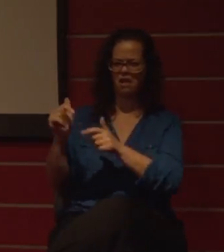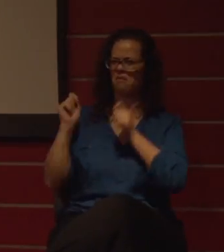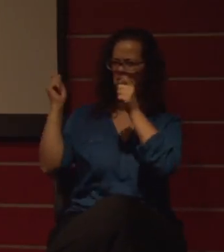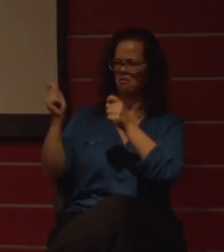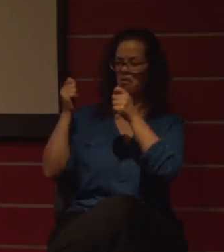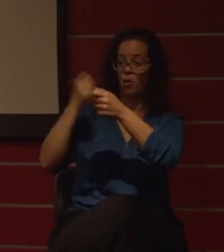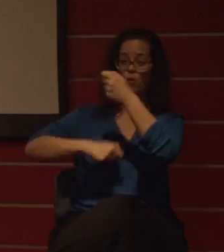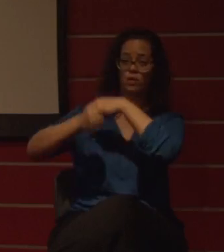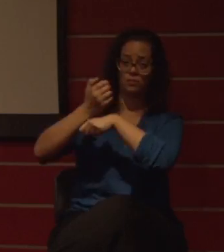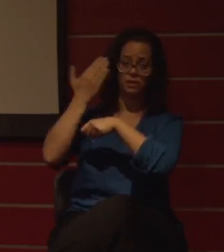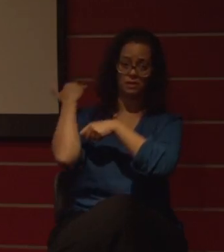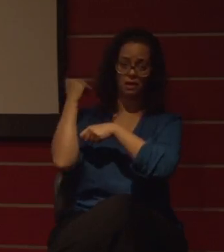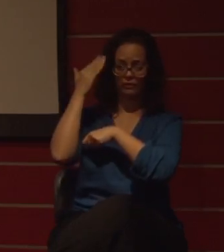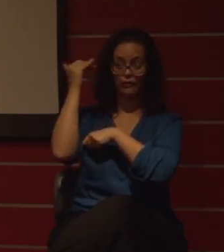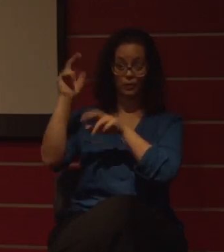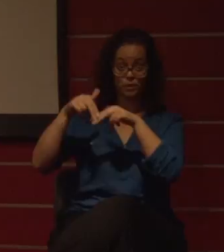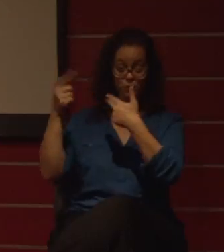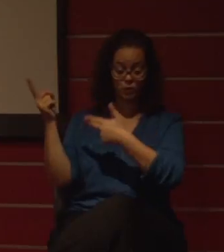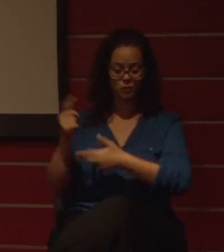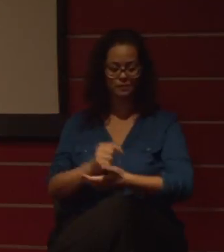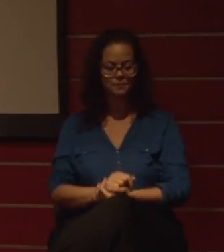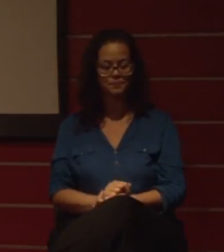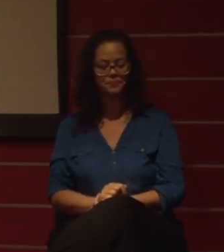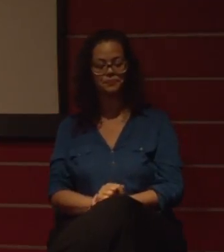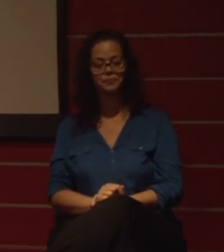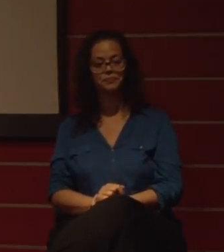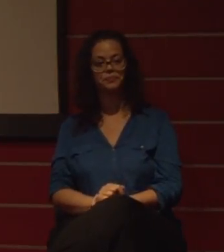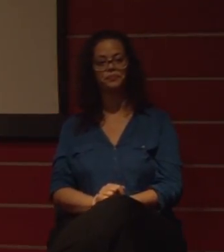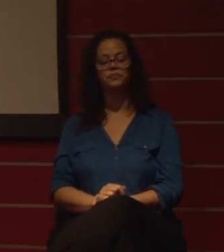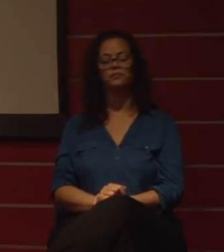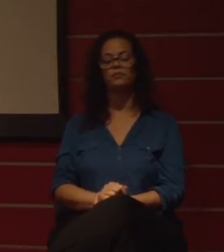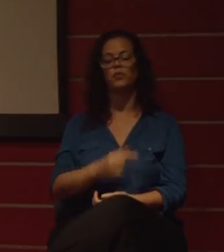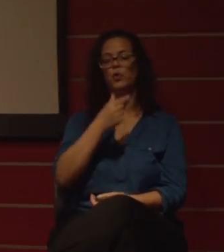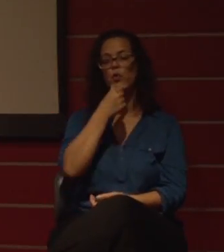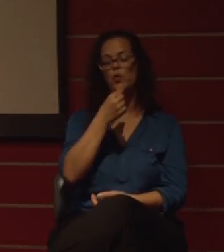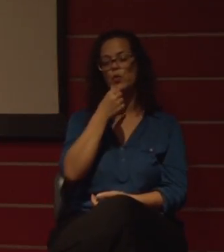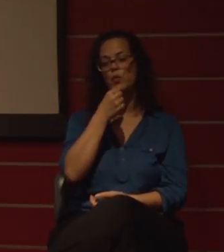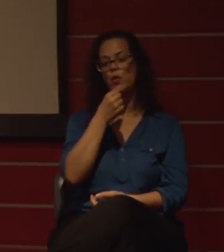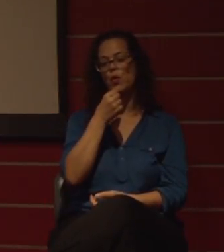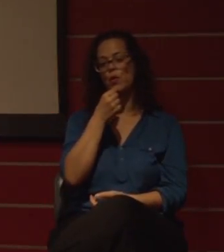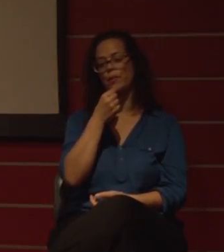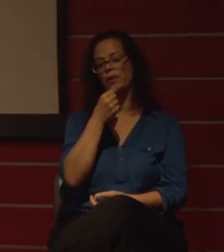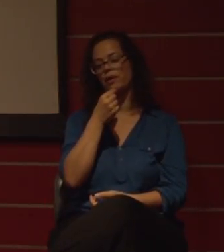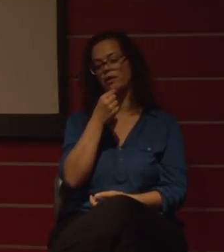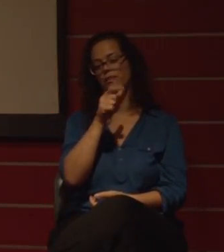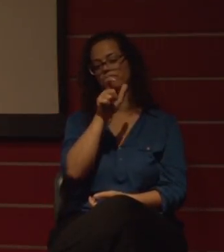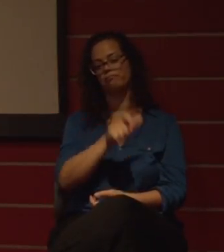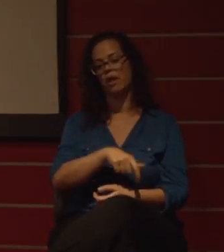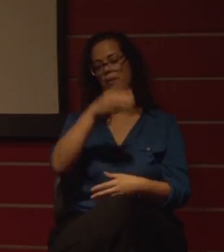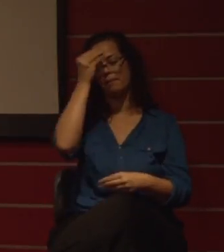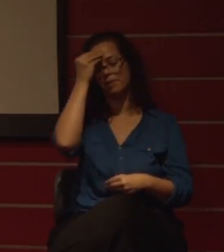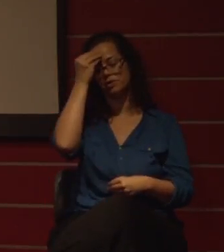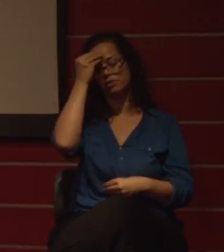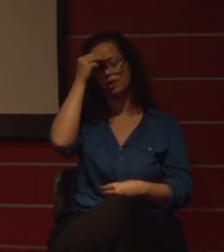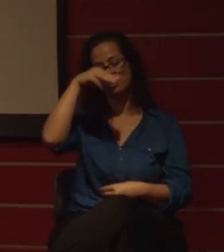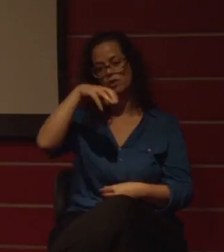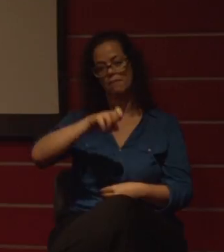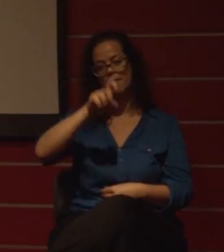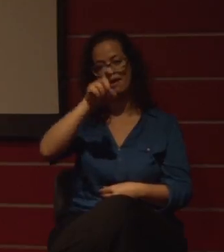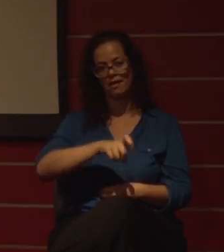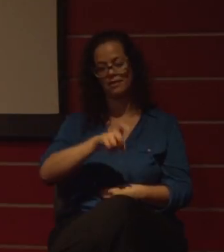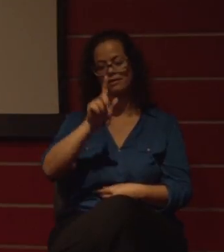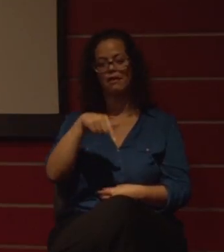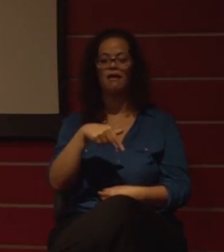ano passado e o Max o personagem Max dur rock que é e é o Jamie fox né